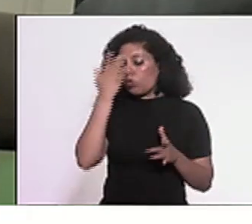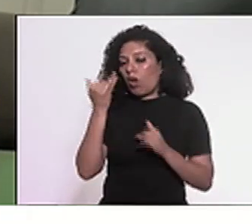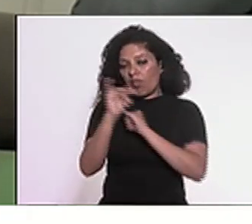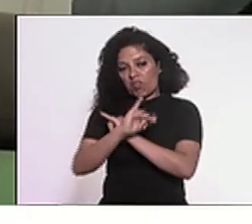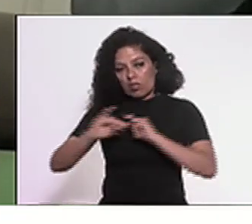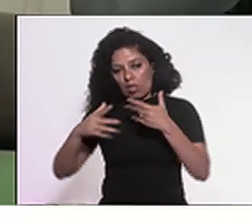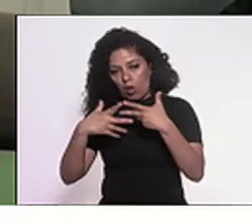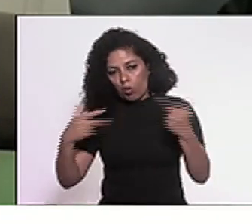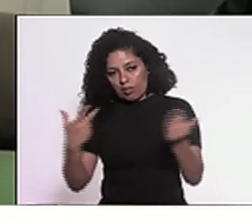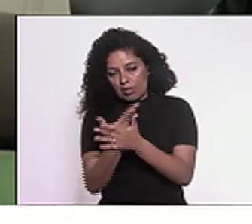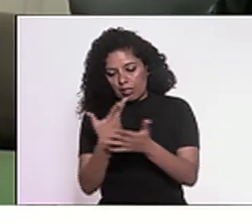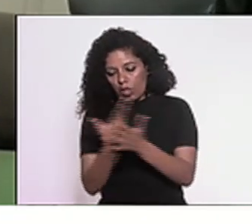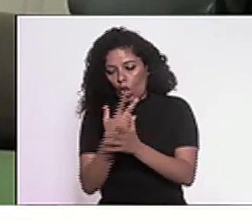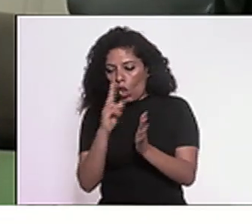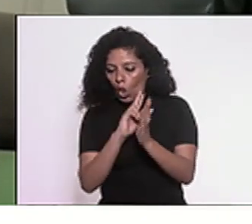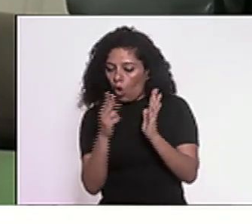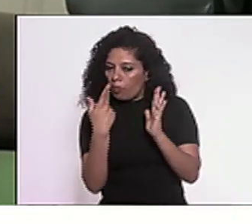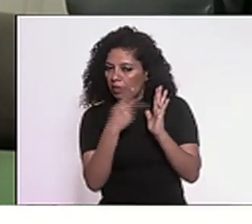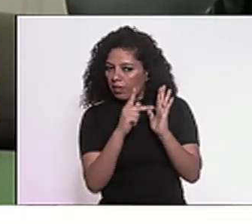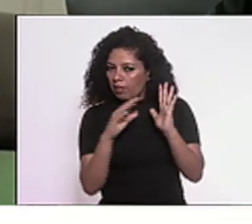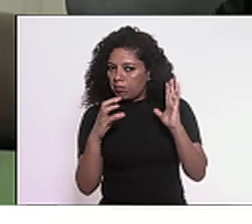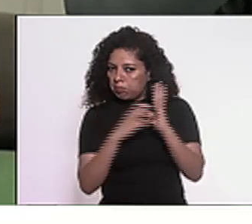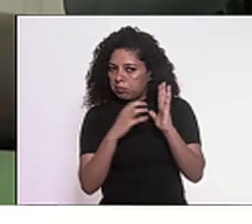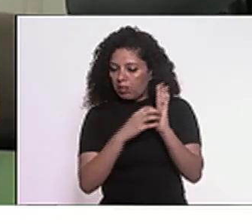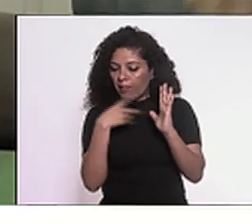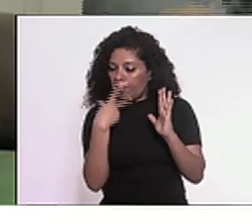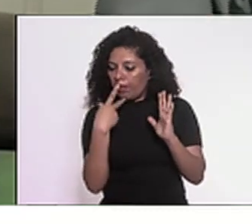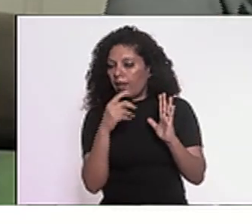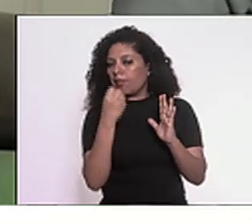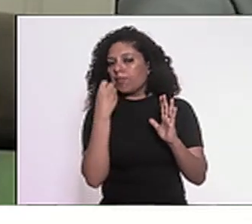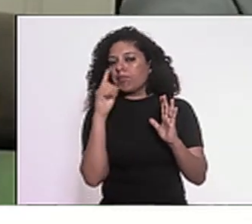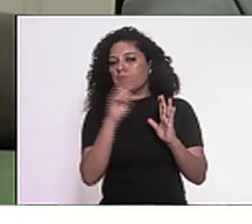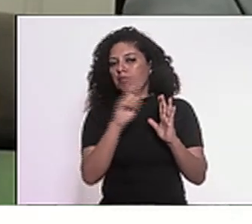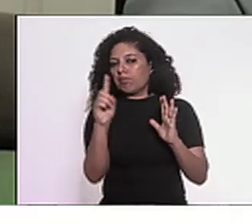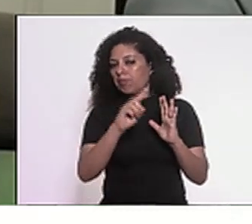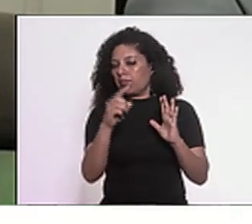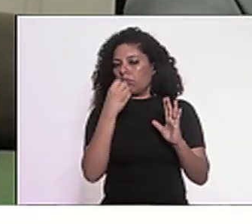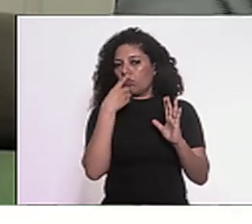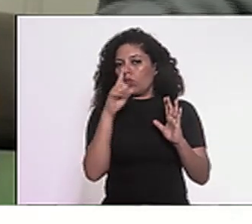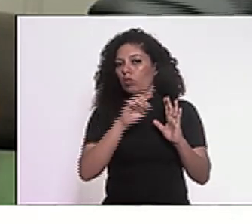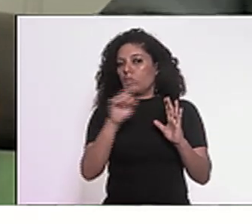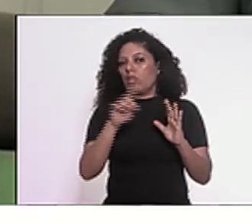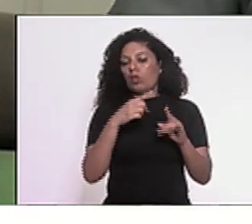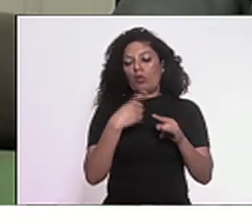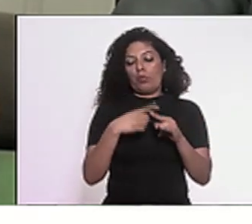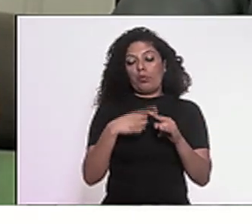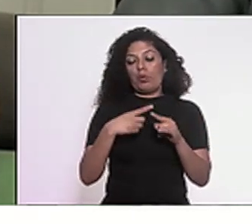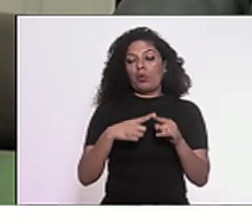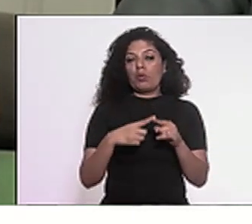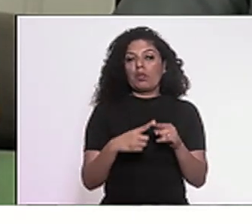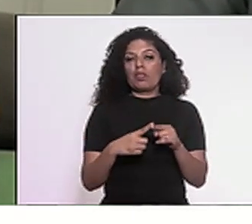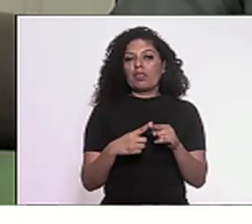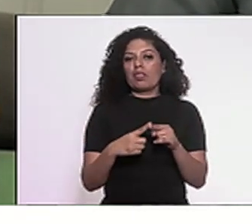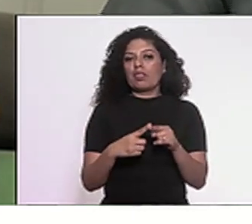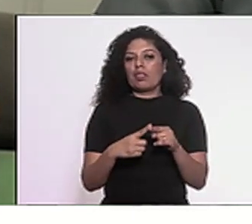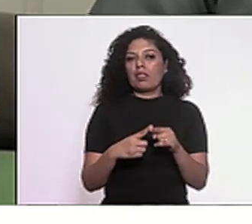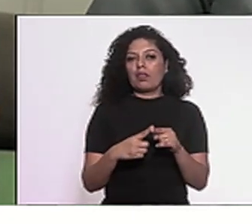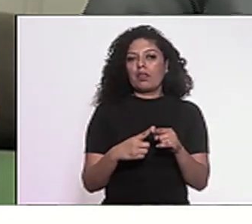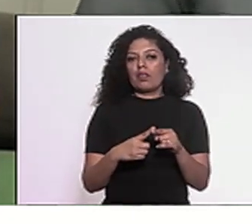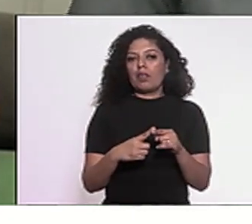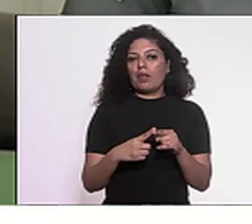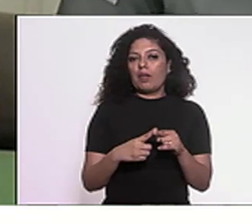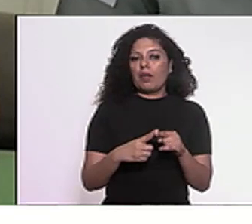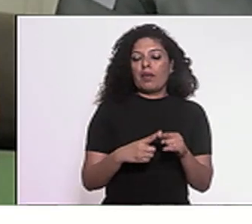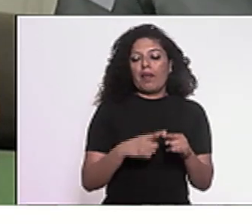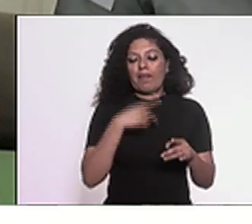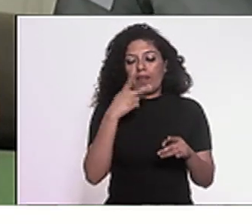né, que é bastante relevante para que o assunto não se restrinja apenas a uma questão simples de